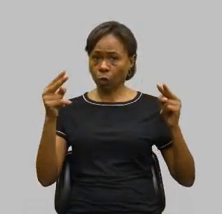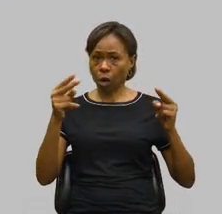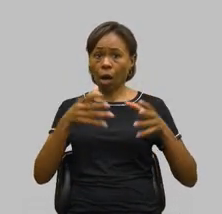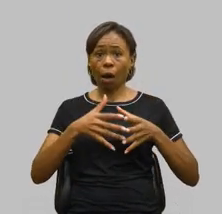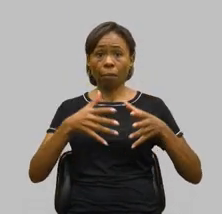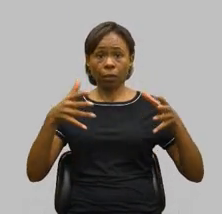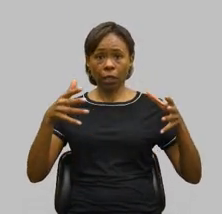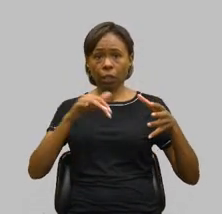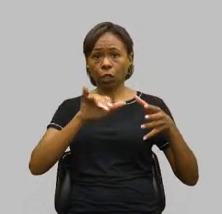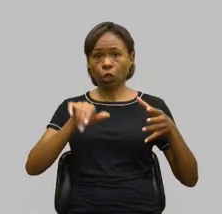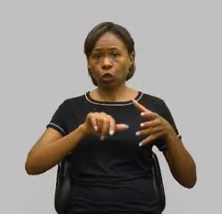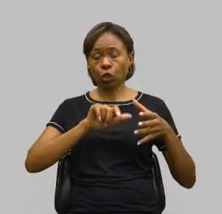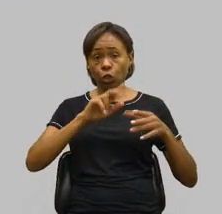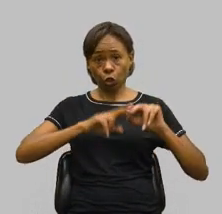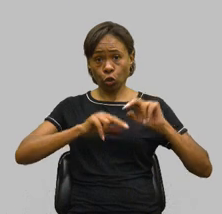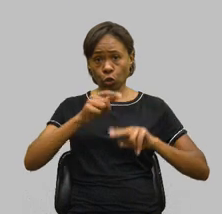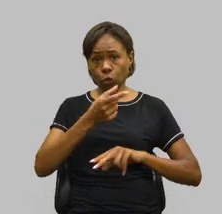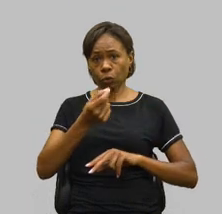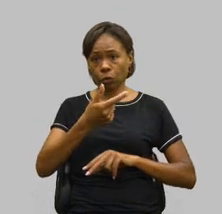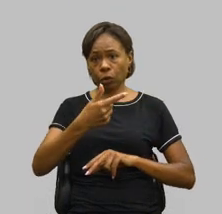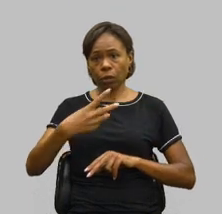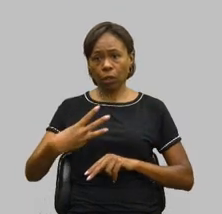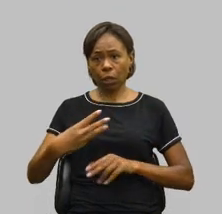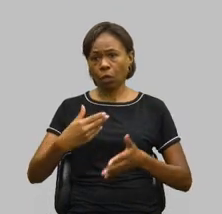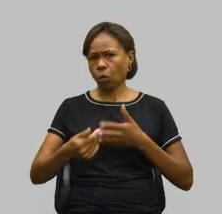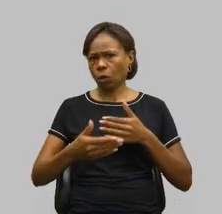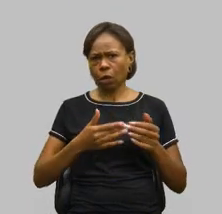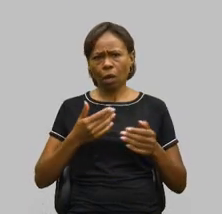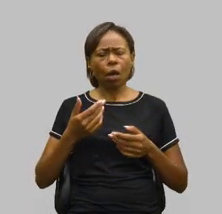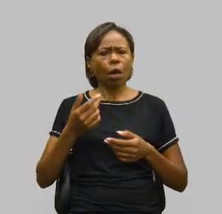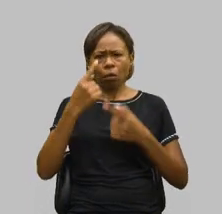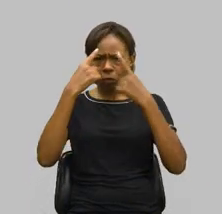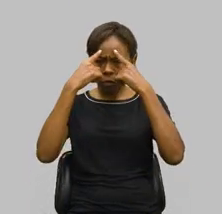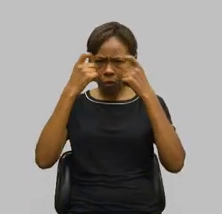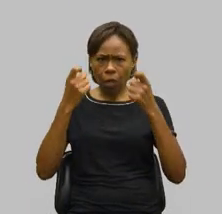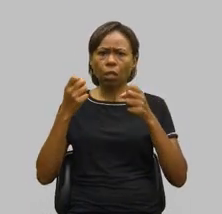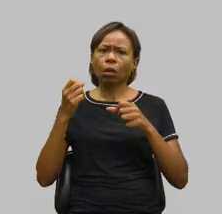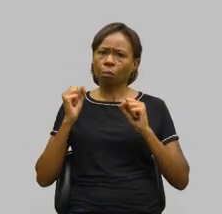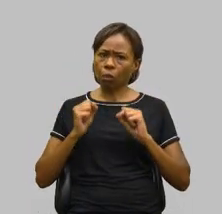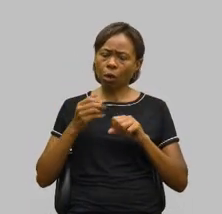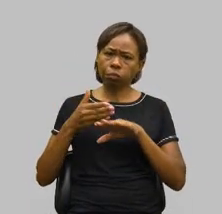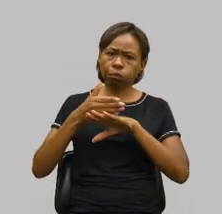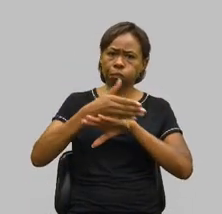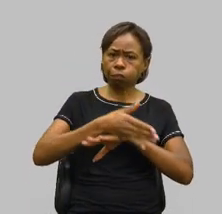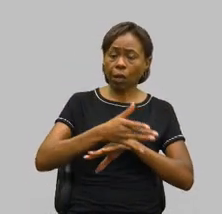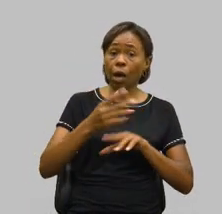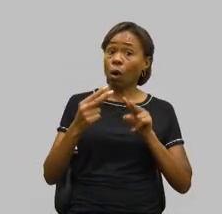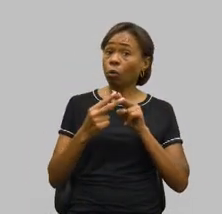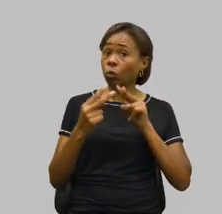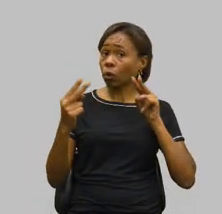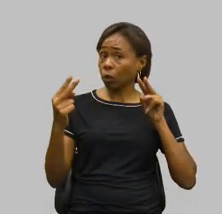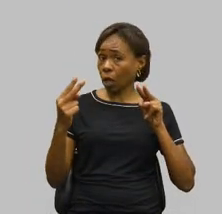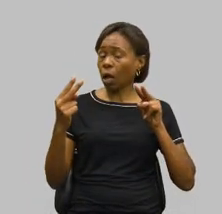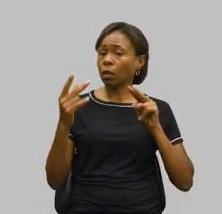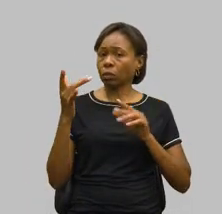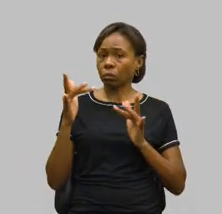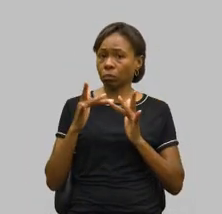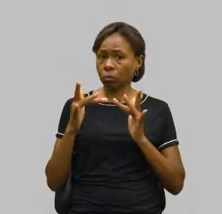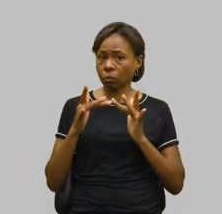em que ela pode ser acessada por qualquer vítima de violência online e estamos aqui trabalhando a aprimoração